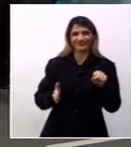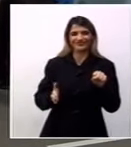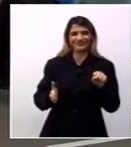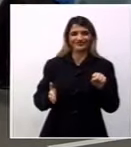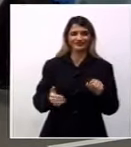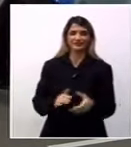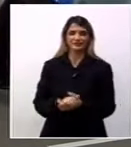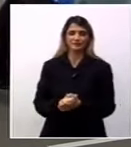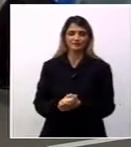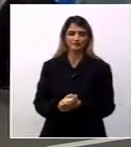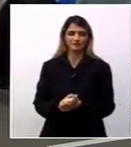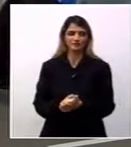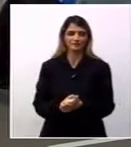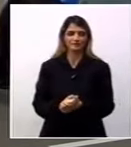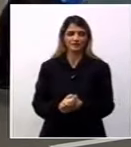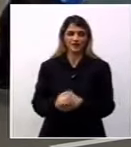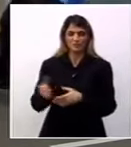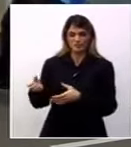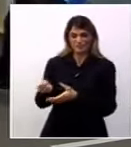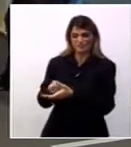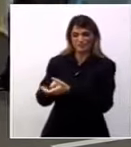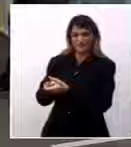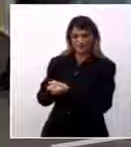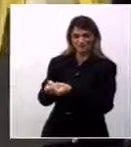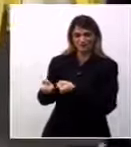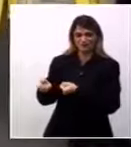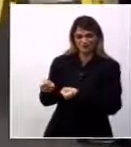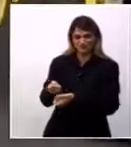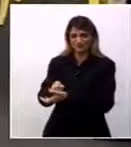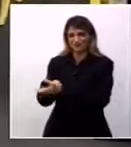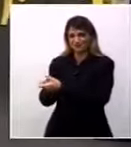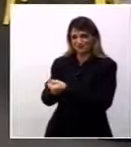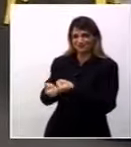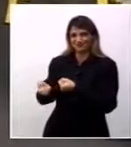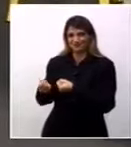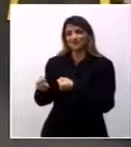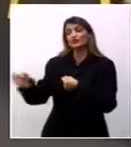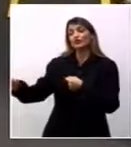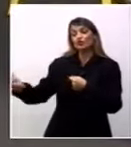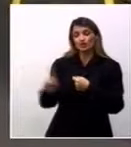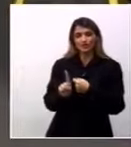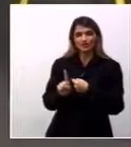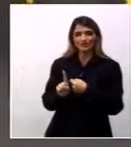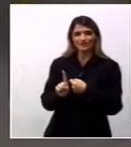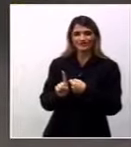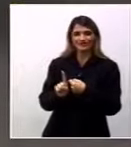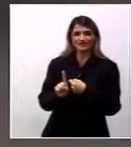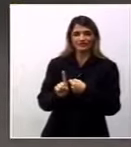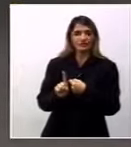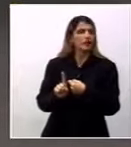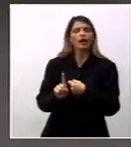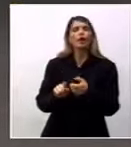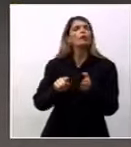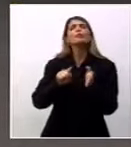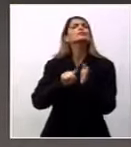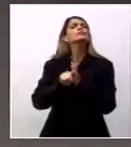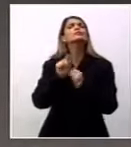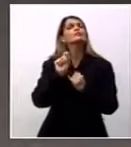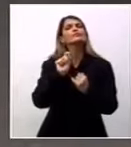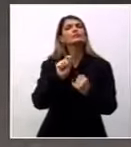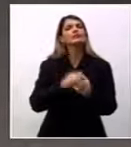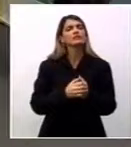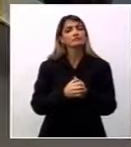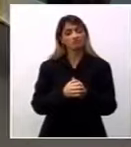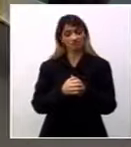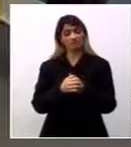Diego. Isso, vai. Ok? Beleza, o Diego chegou. Né? Aí eu faço uma pergunta.